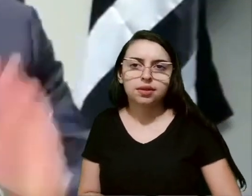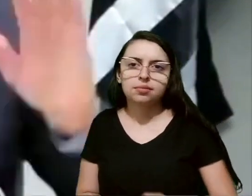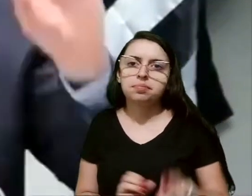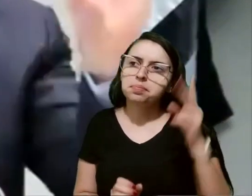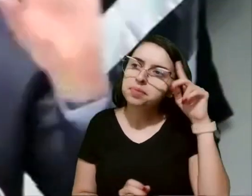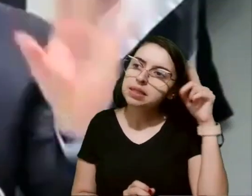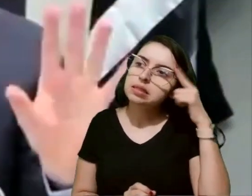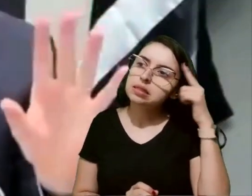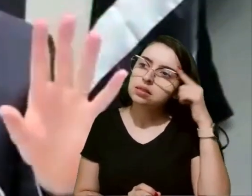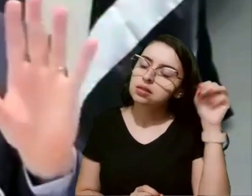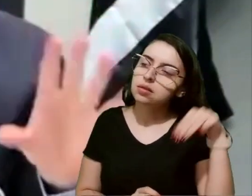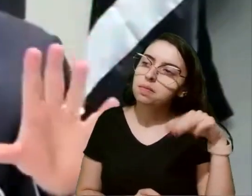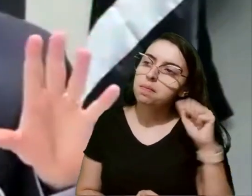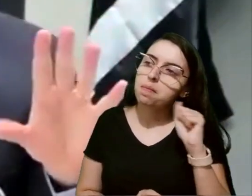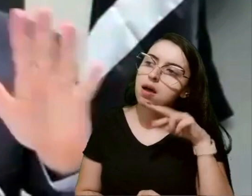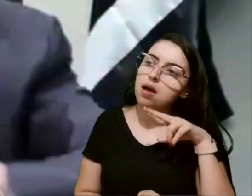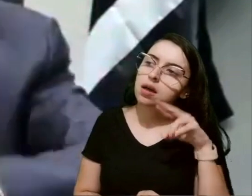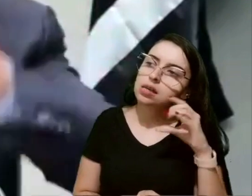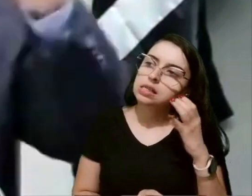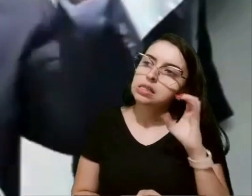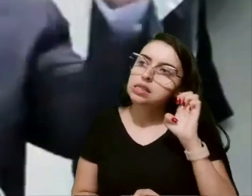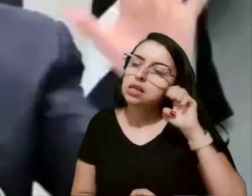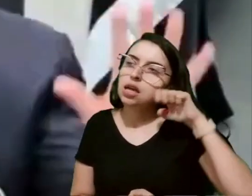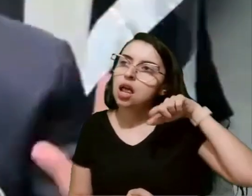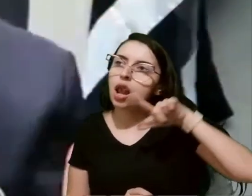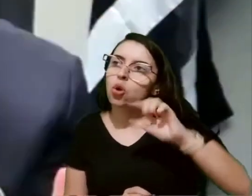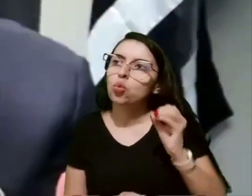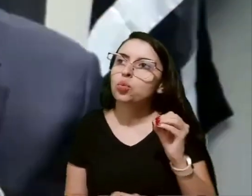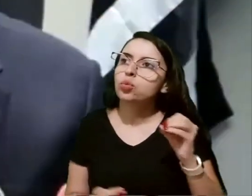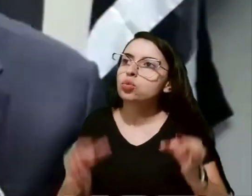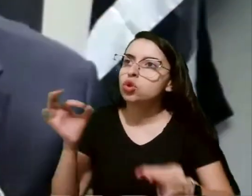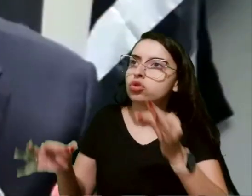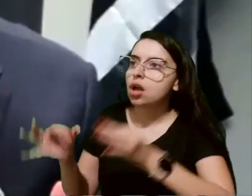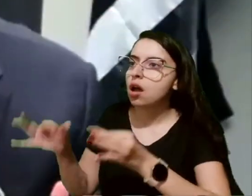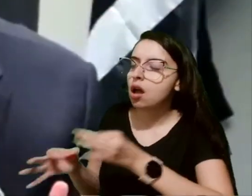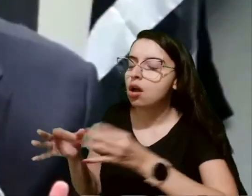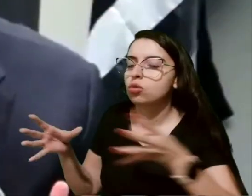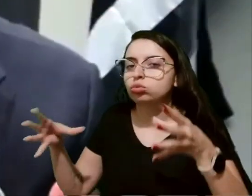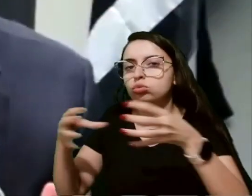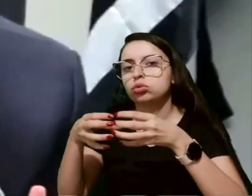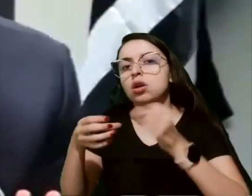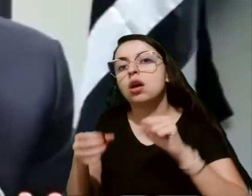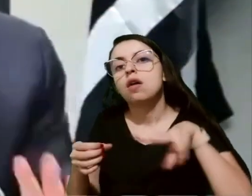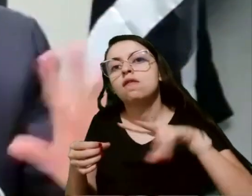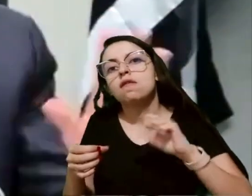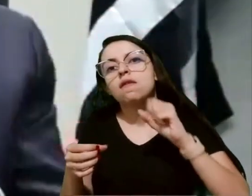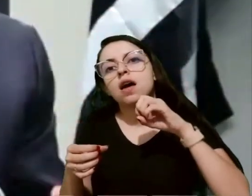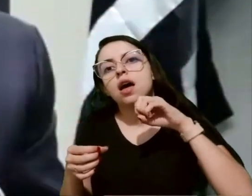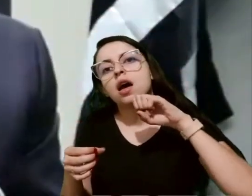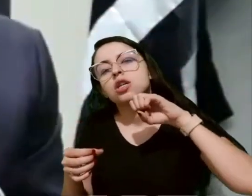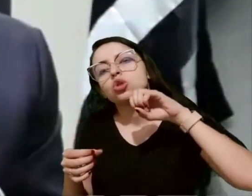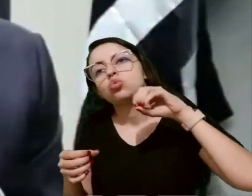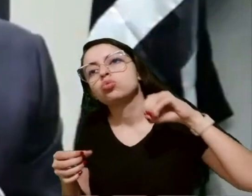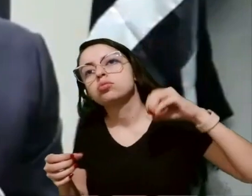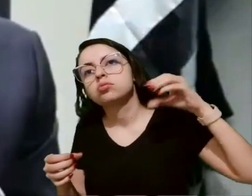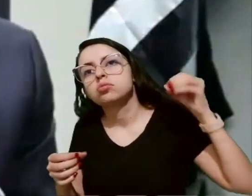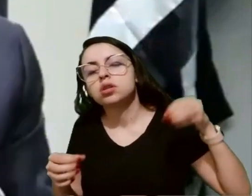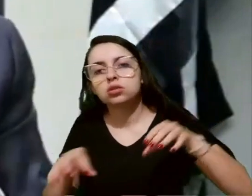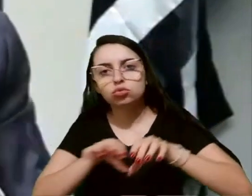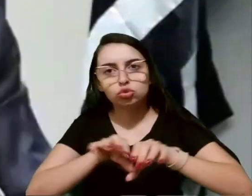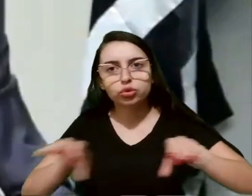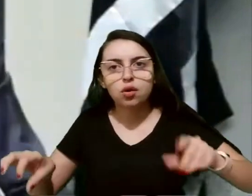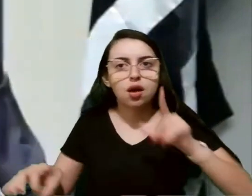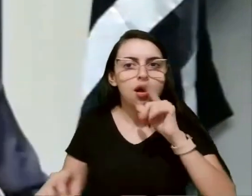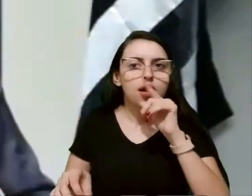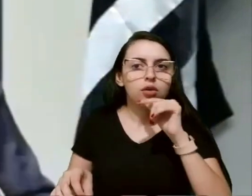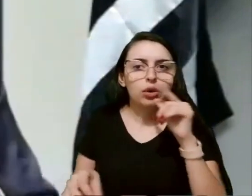é porque pensa assim, Marcelo, assim, pensa no judiciário como um grande conjunto de vasos comunicantes. É uma tubulação, tá? E aí